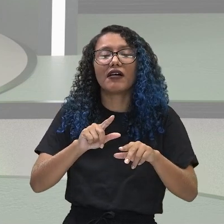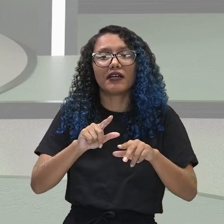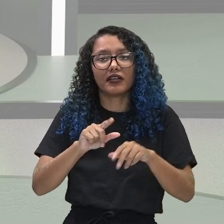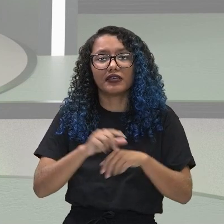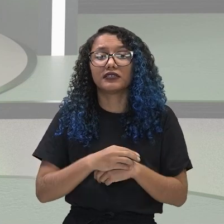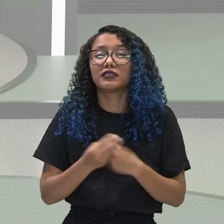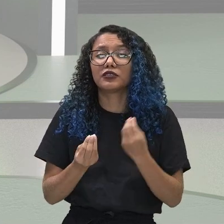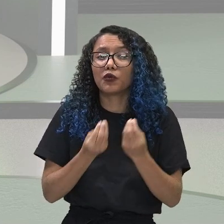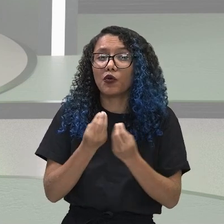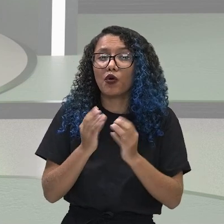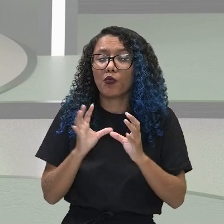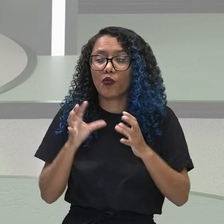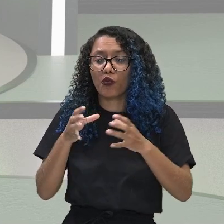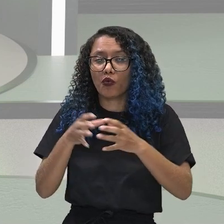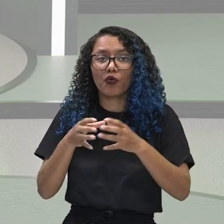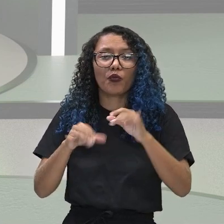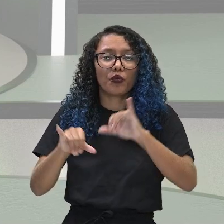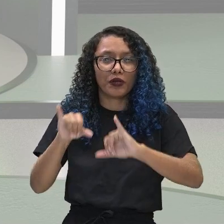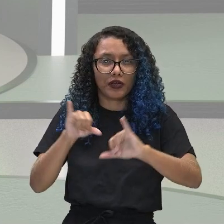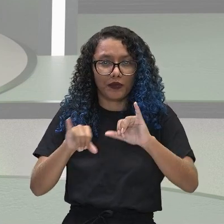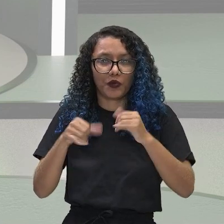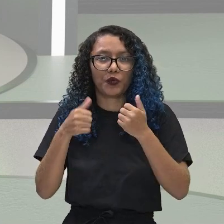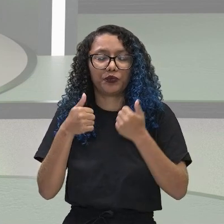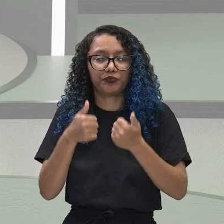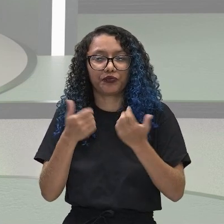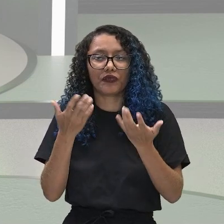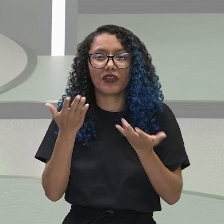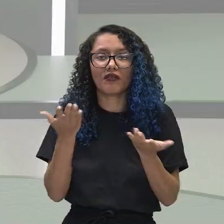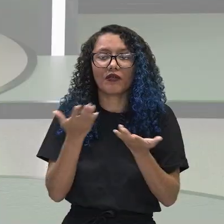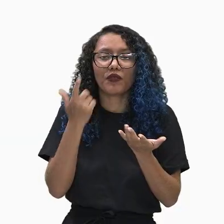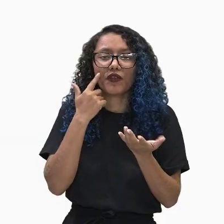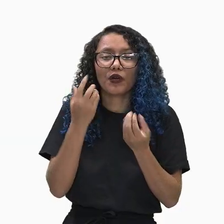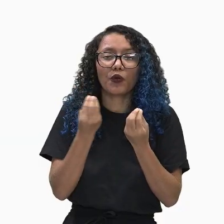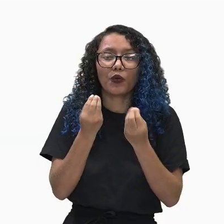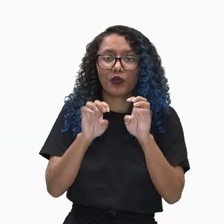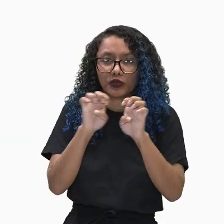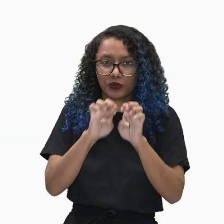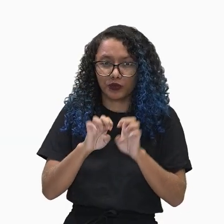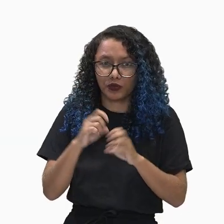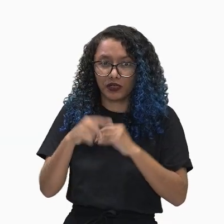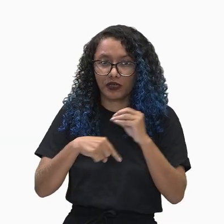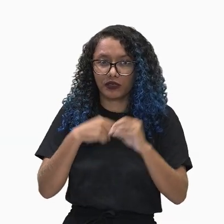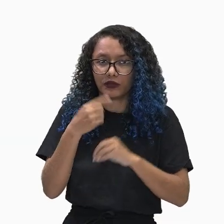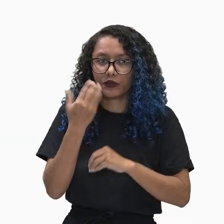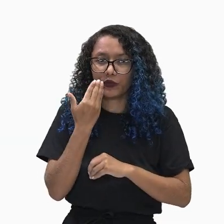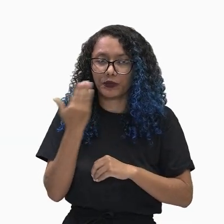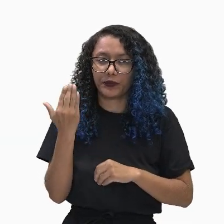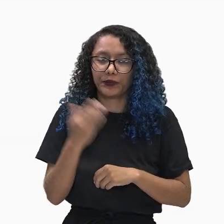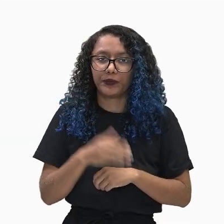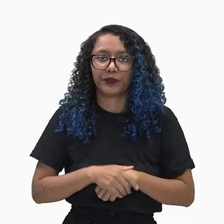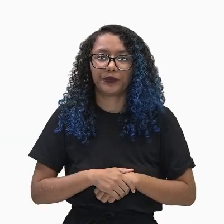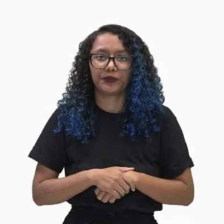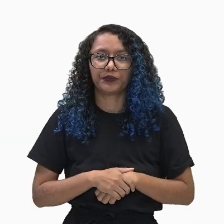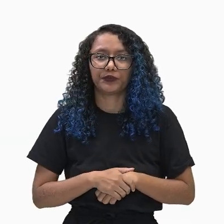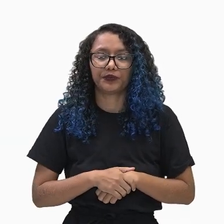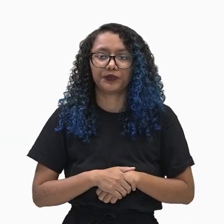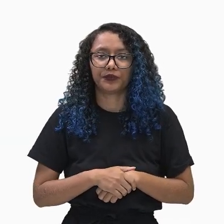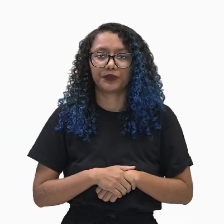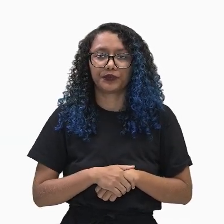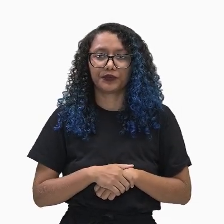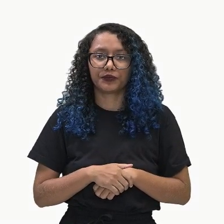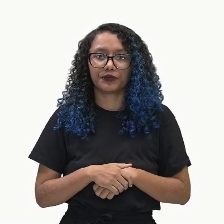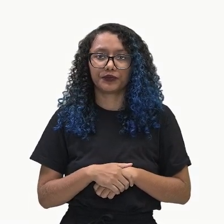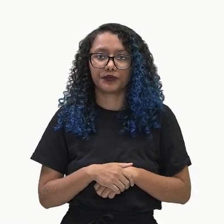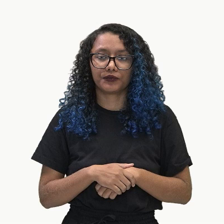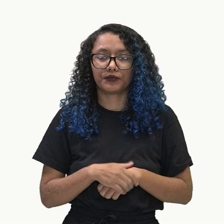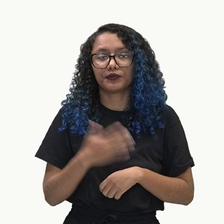função química. Vamos lembrar a estrutura atômica do átomo? Aqui nós temos a